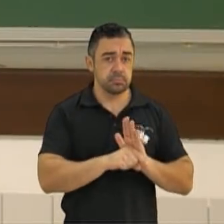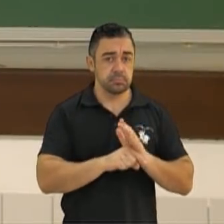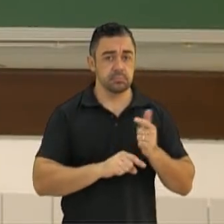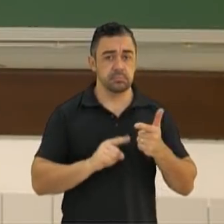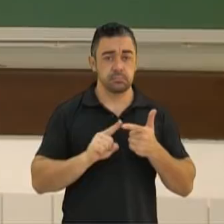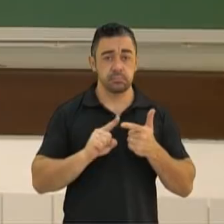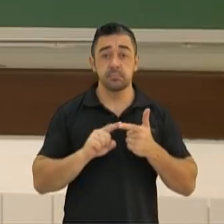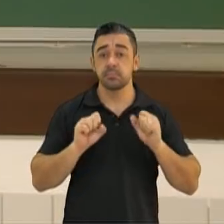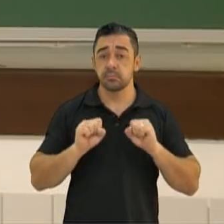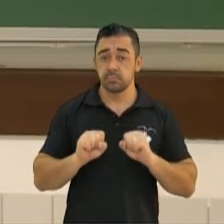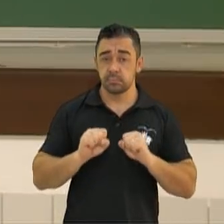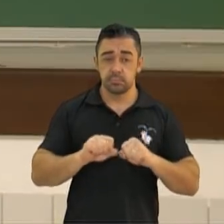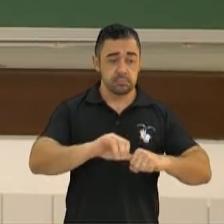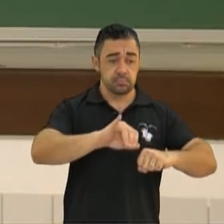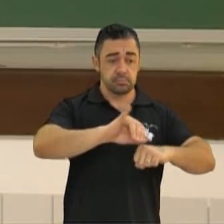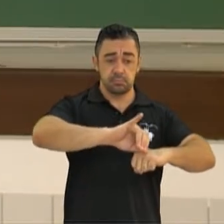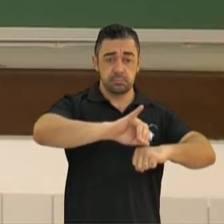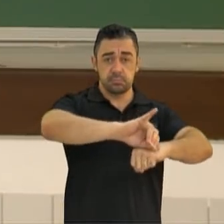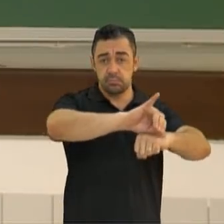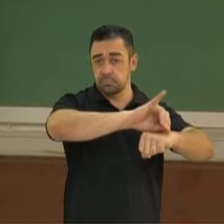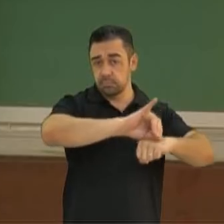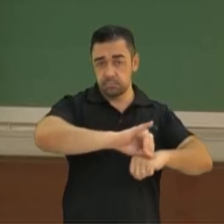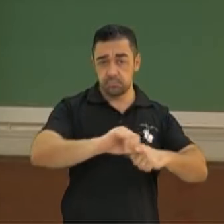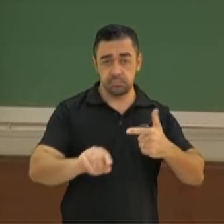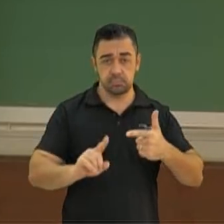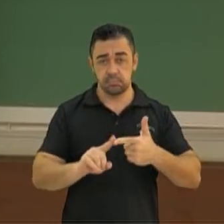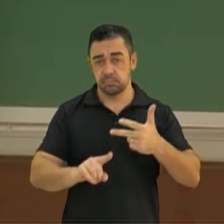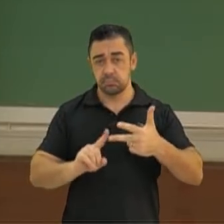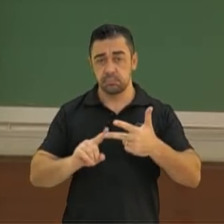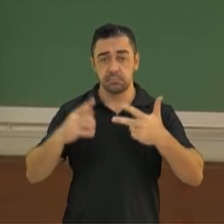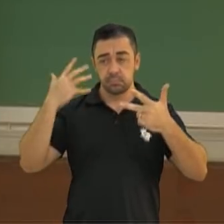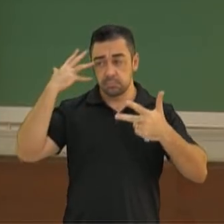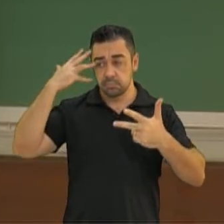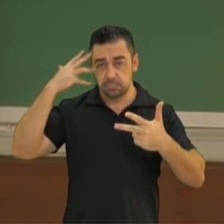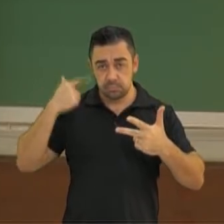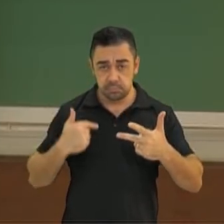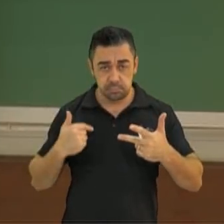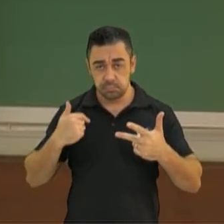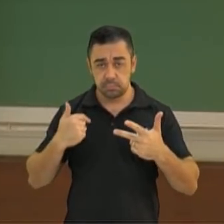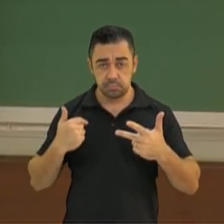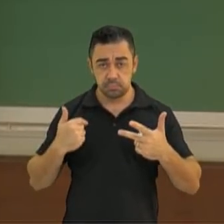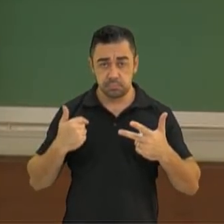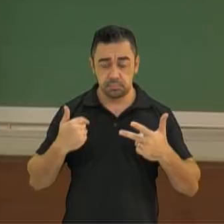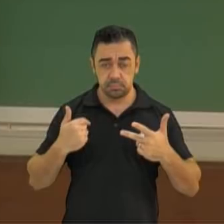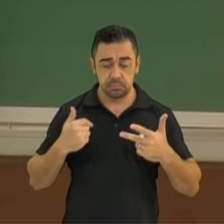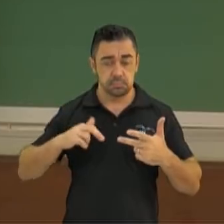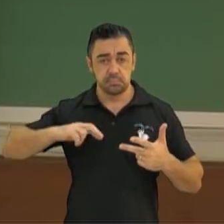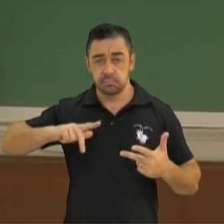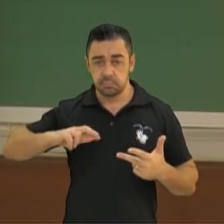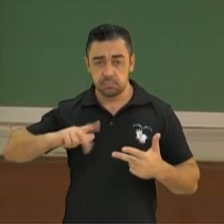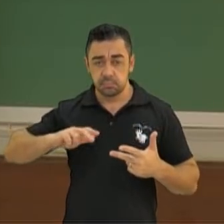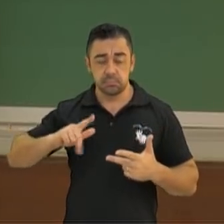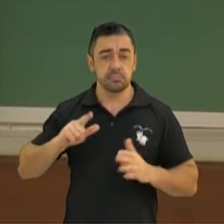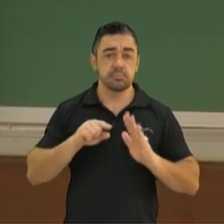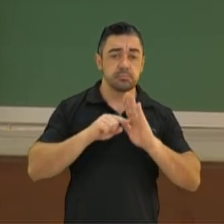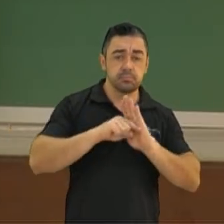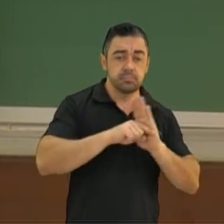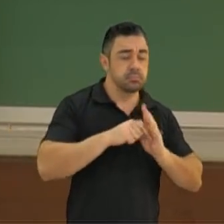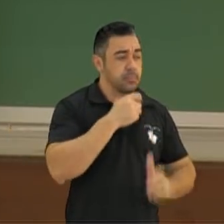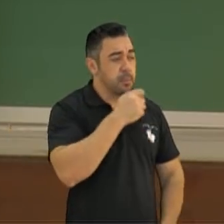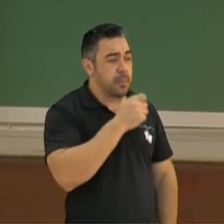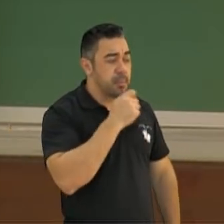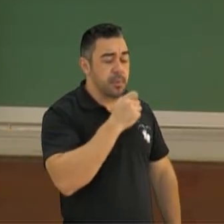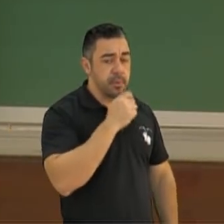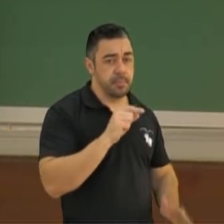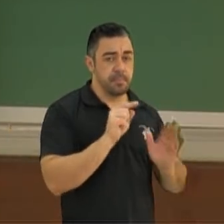ser um tipo de animal, nem sempre está relacionado com pesquisas, com pessoas,